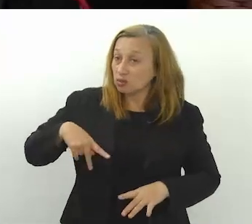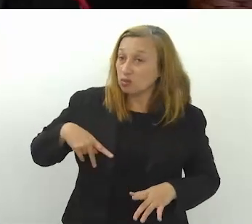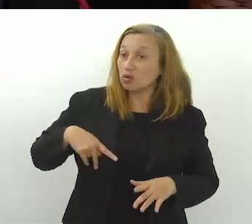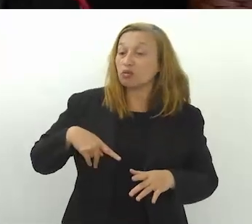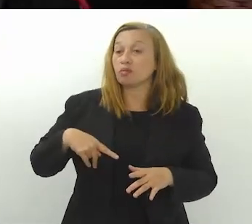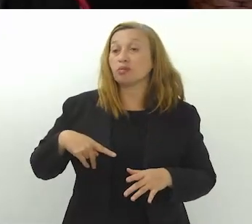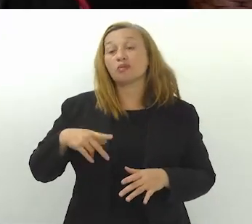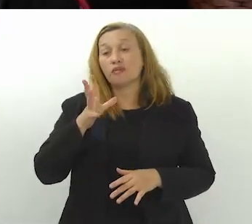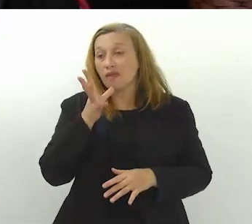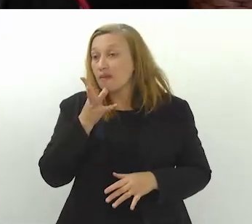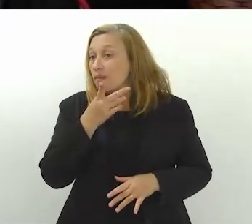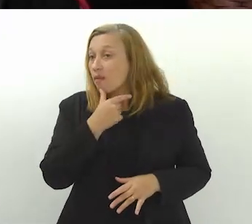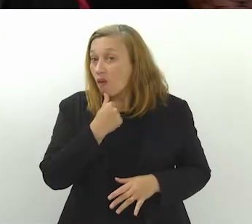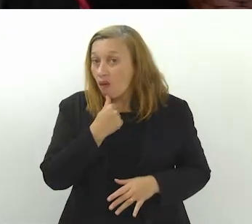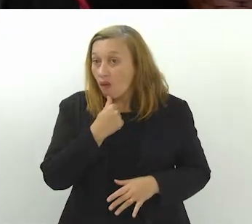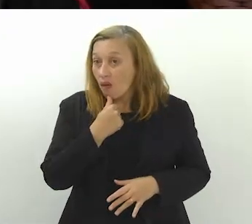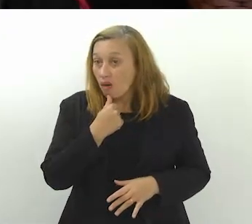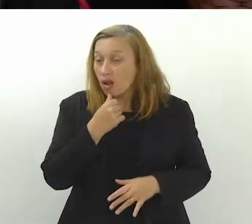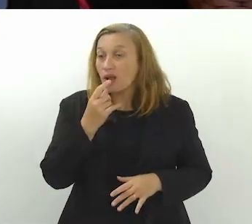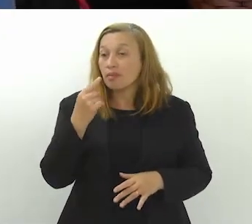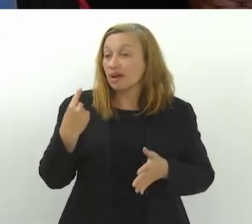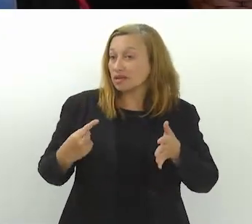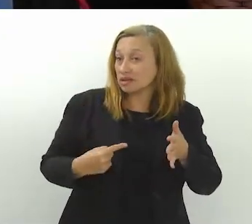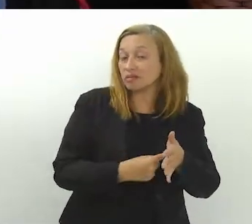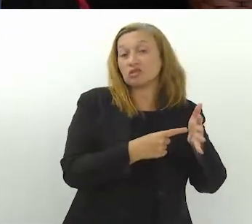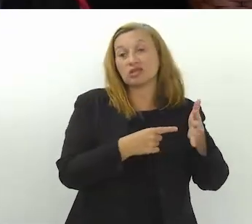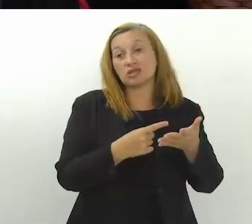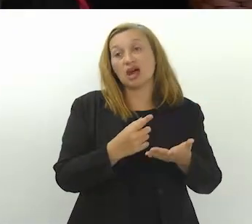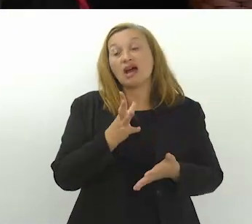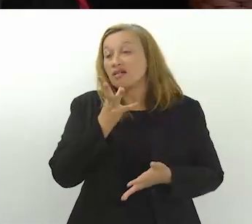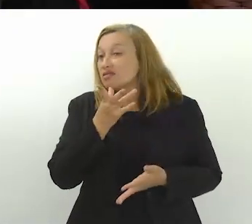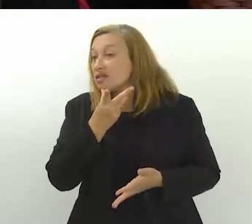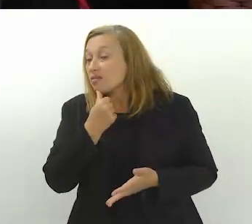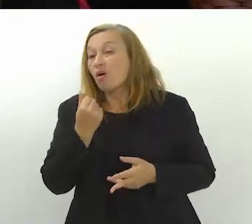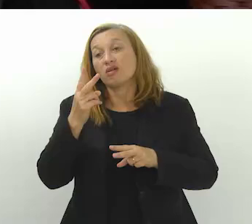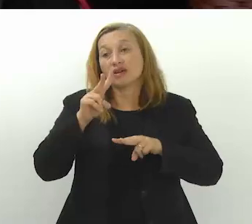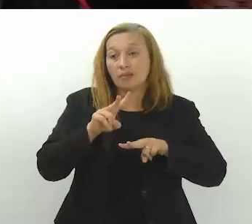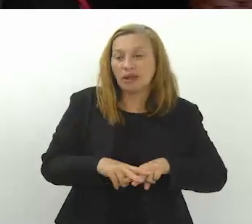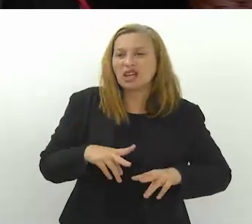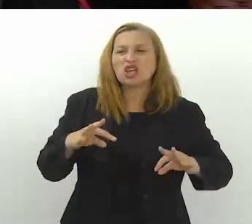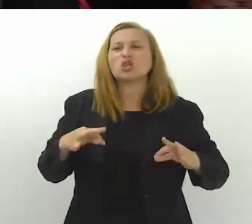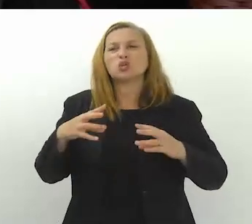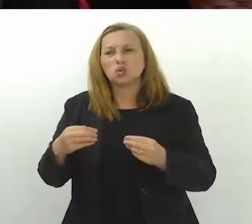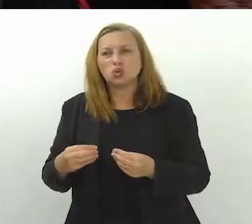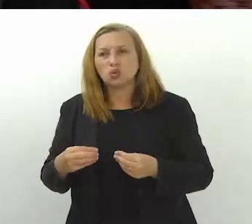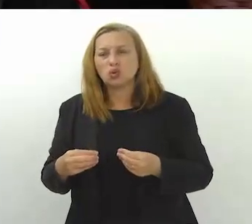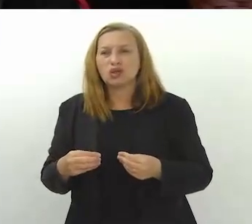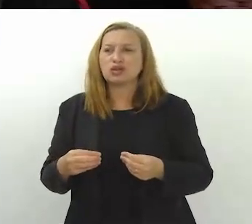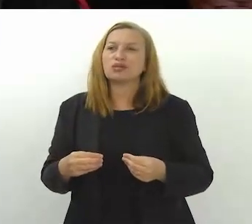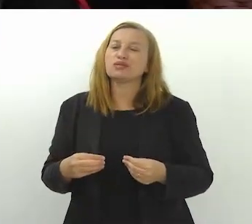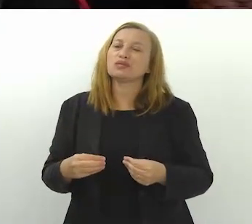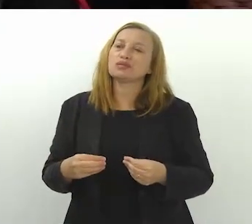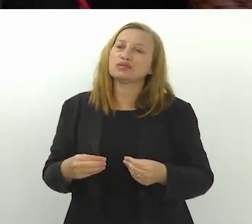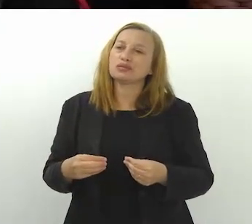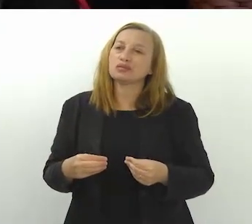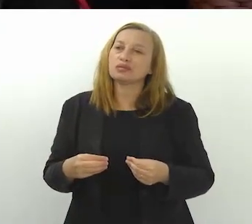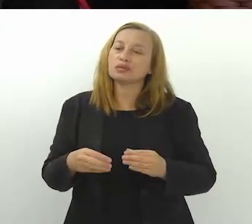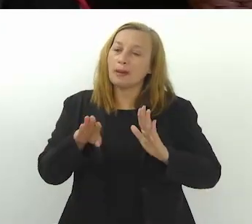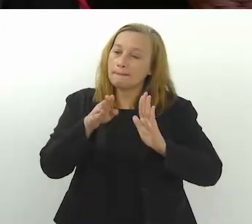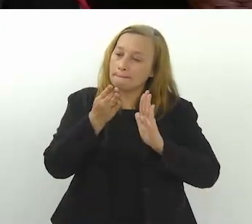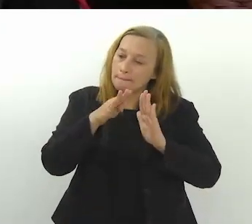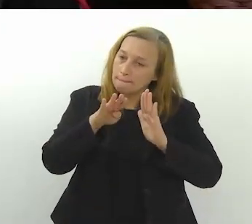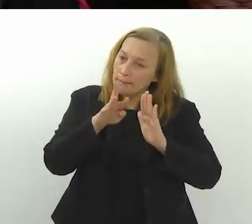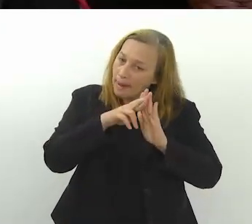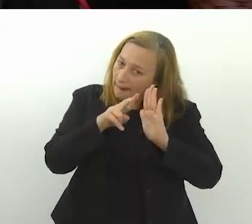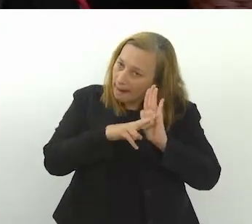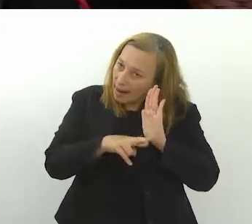Público, segundo ele, para que eles fossem denunciados, a demora de ficarem presos, que tudo isso tem uma demanda judicial que tem